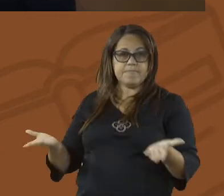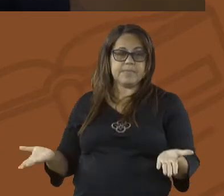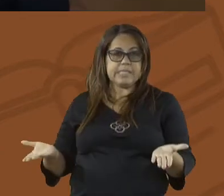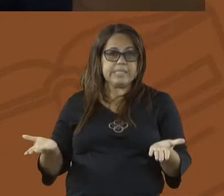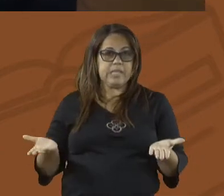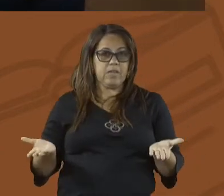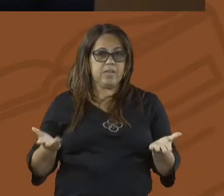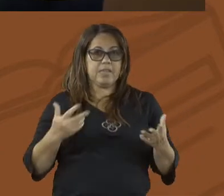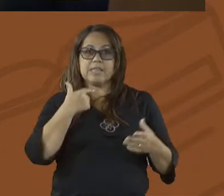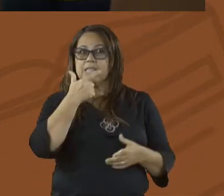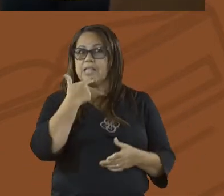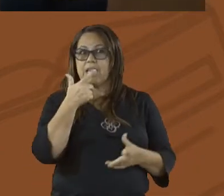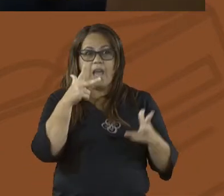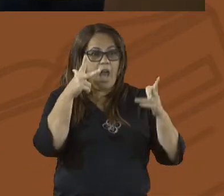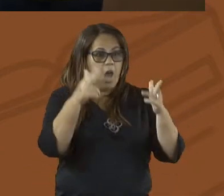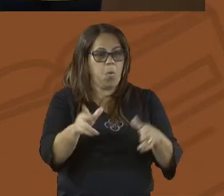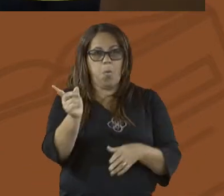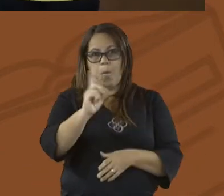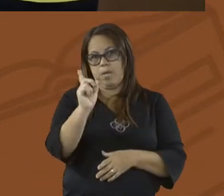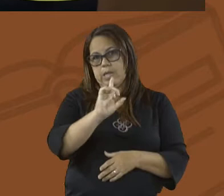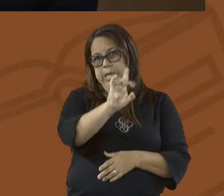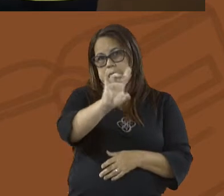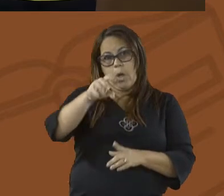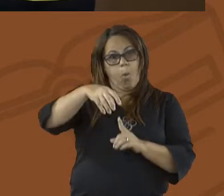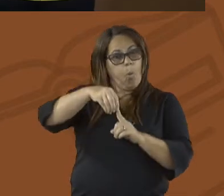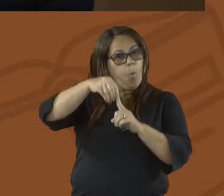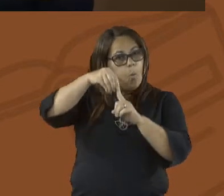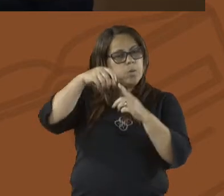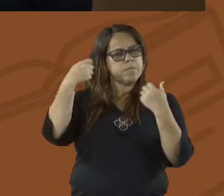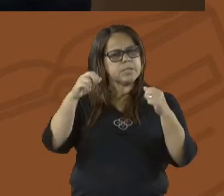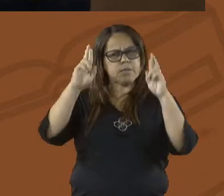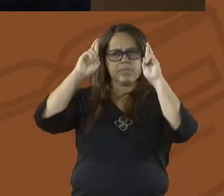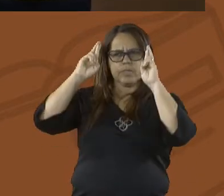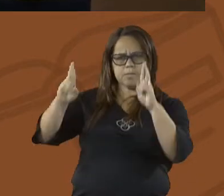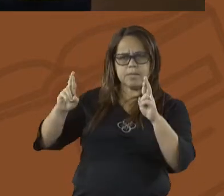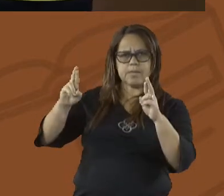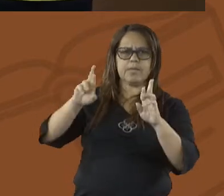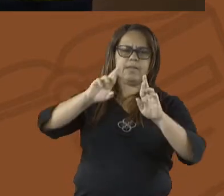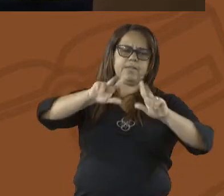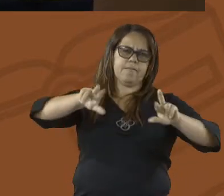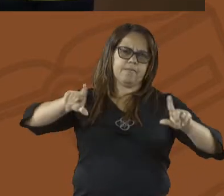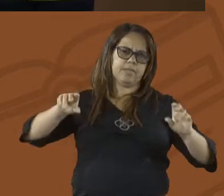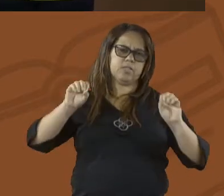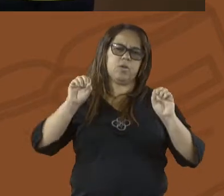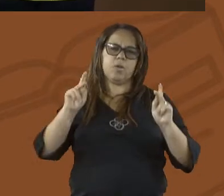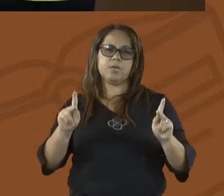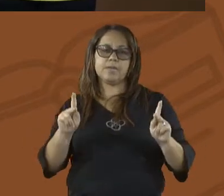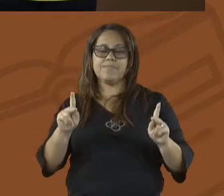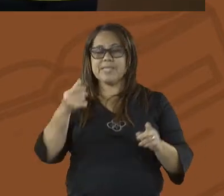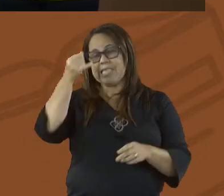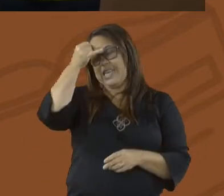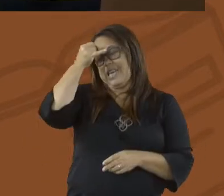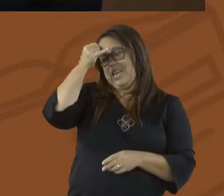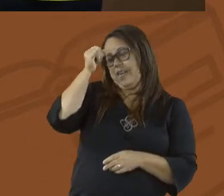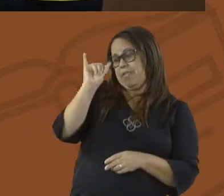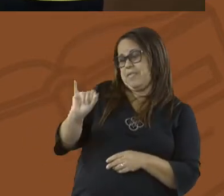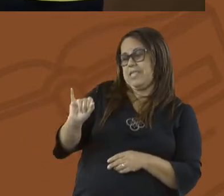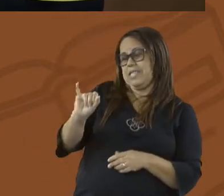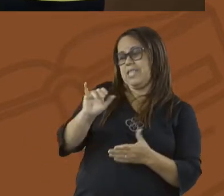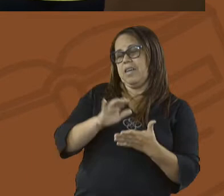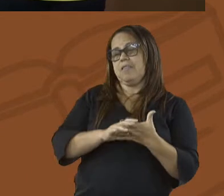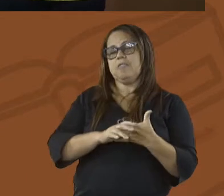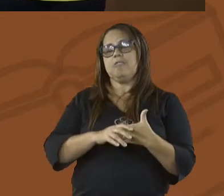é igual a ninguém, tá, gente? Todos nós somos únicos e temos que respeitar as diferenças, certo? E evitar ficar